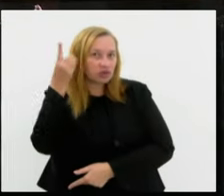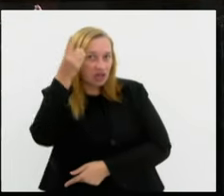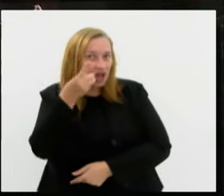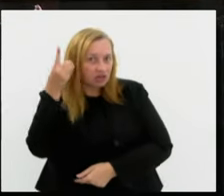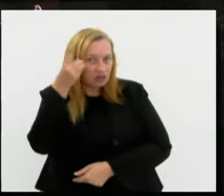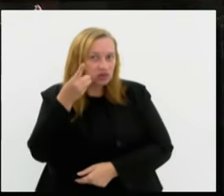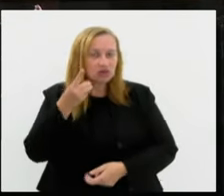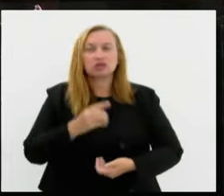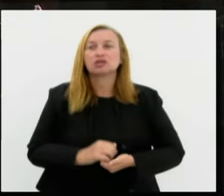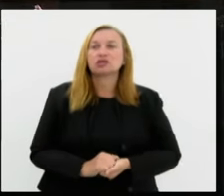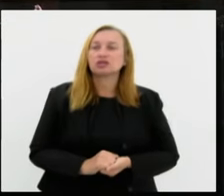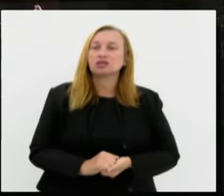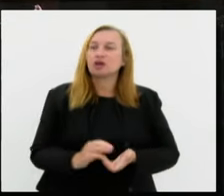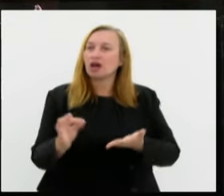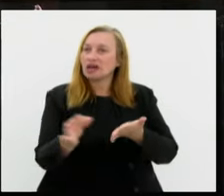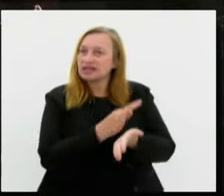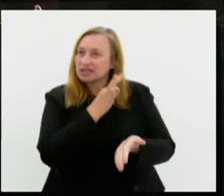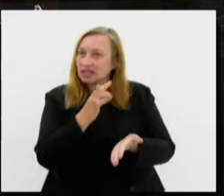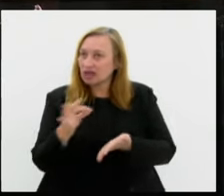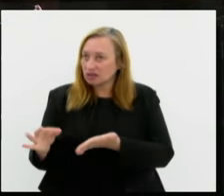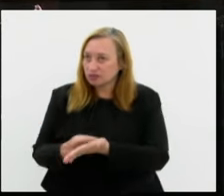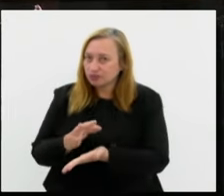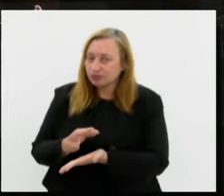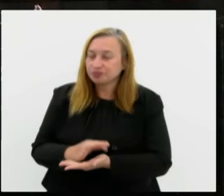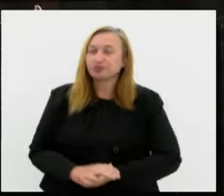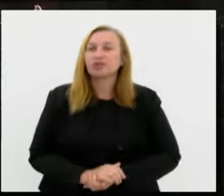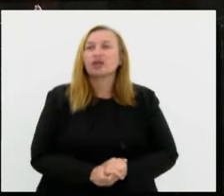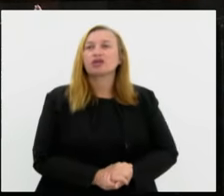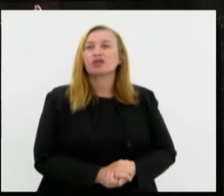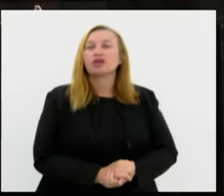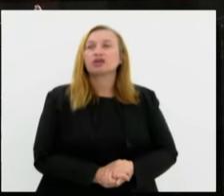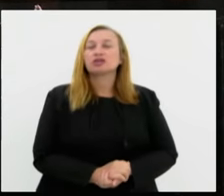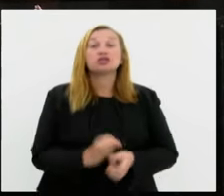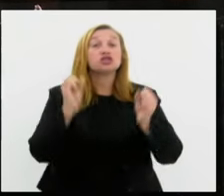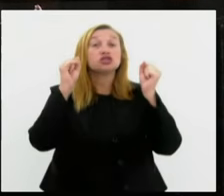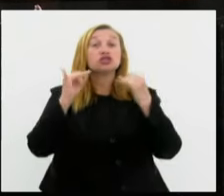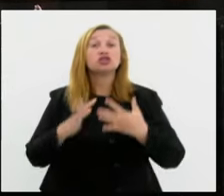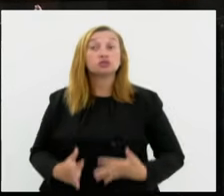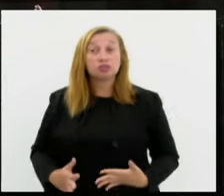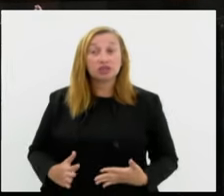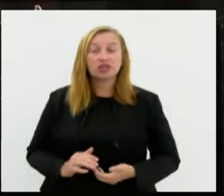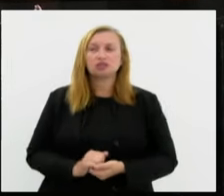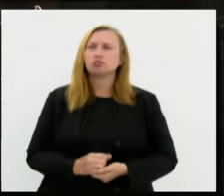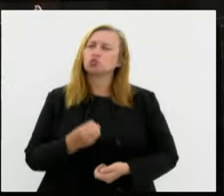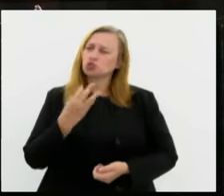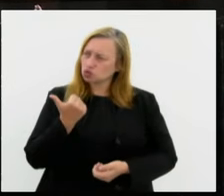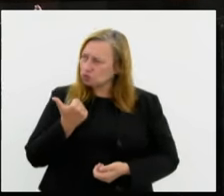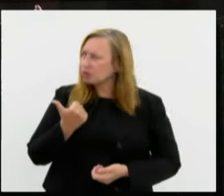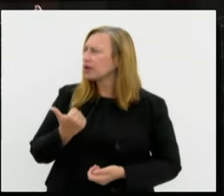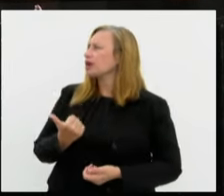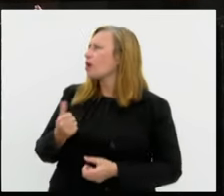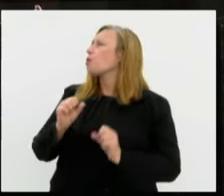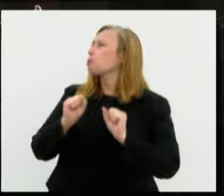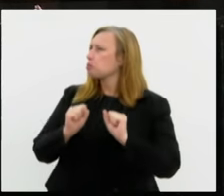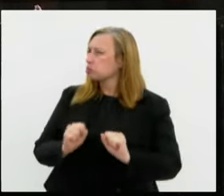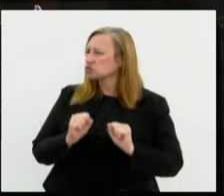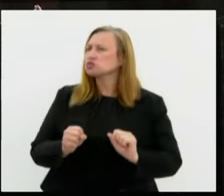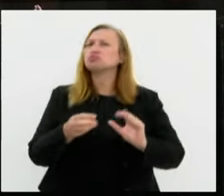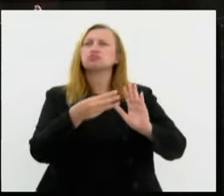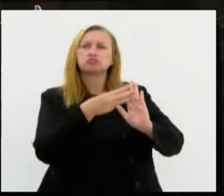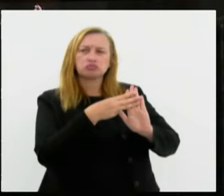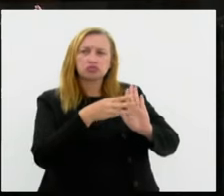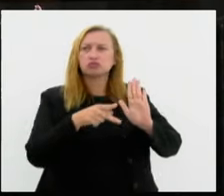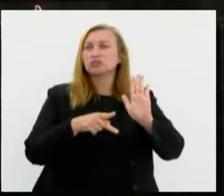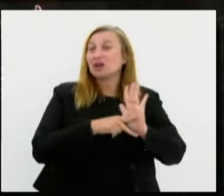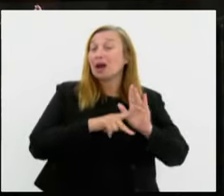deputadas assinaram, ela diz o seguinte: tudo bem, poderia caber uma cautelar, mas